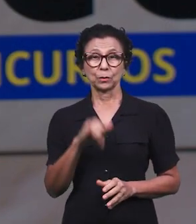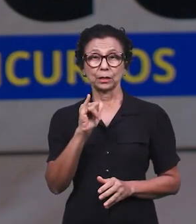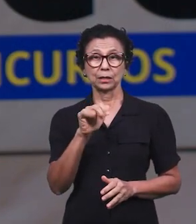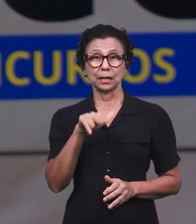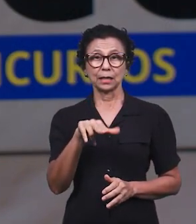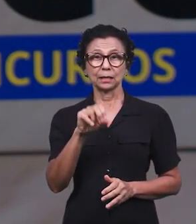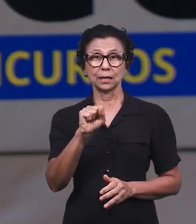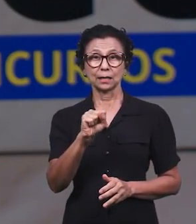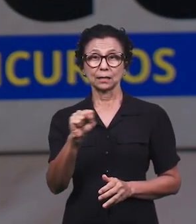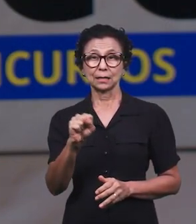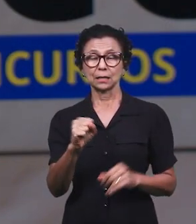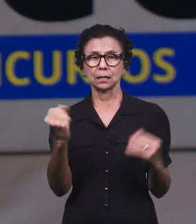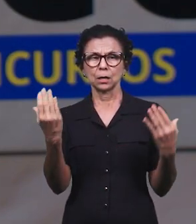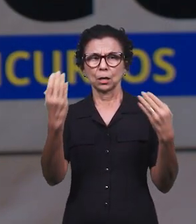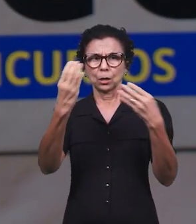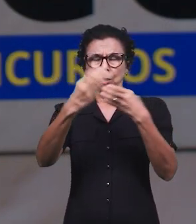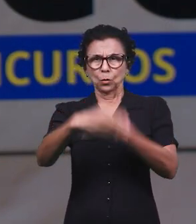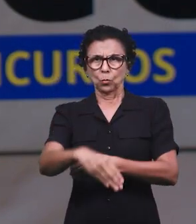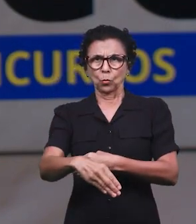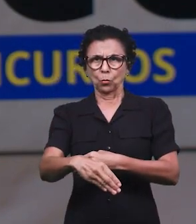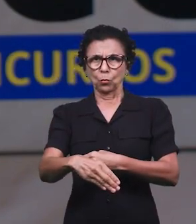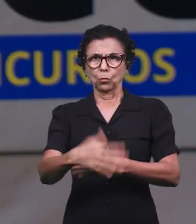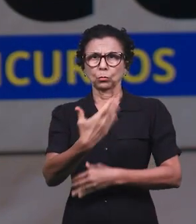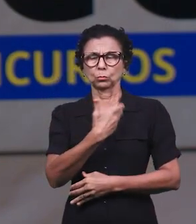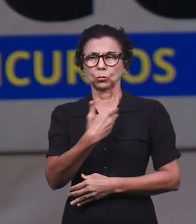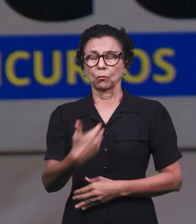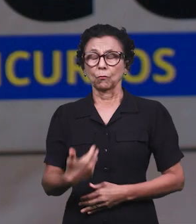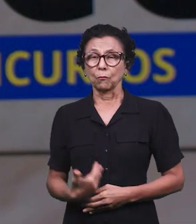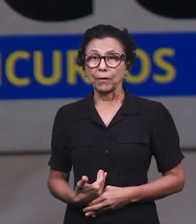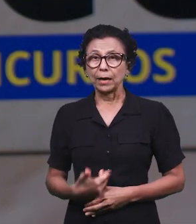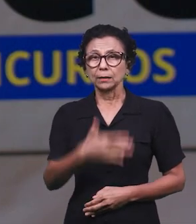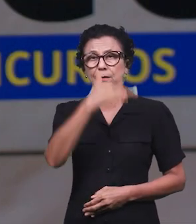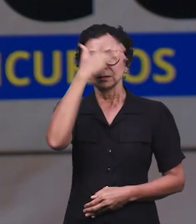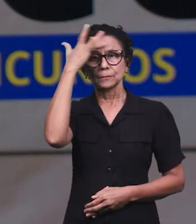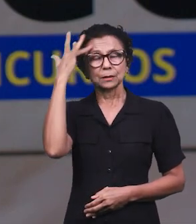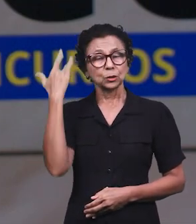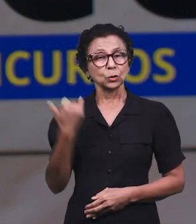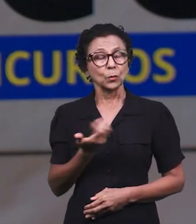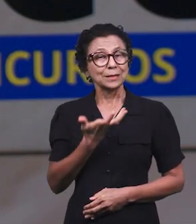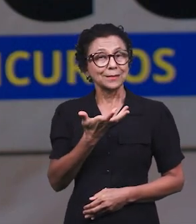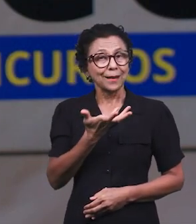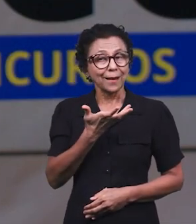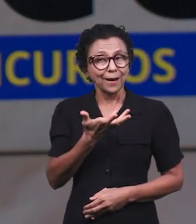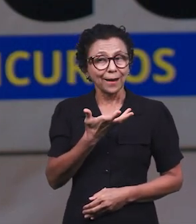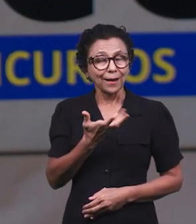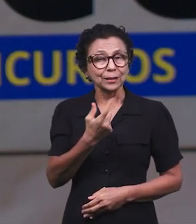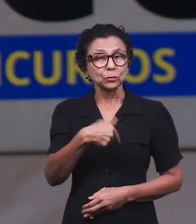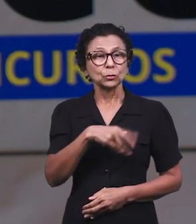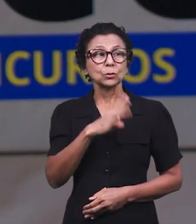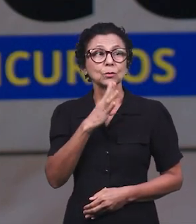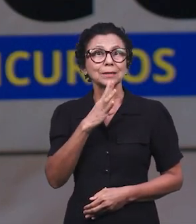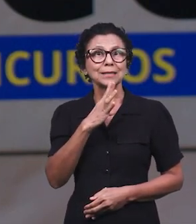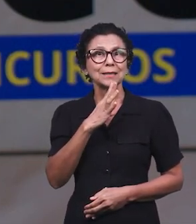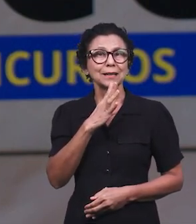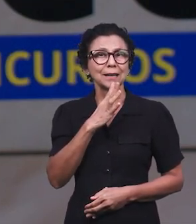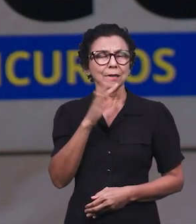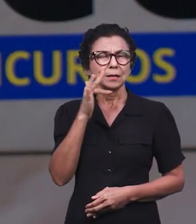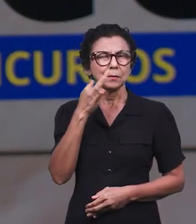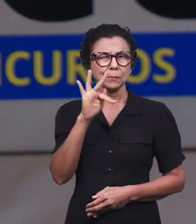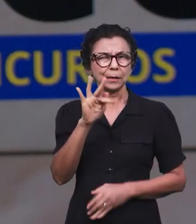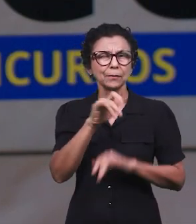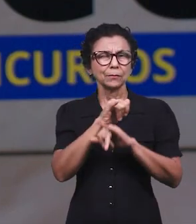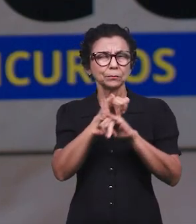dos concursos assim mais procurados, mais conhecidos. Então, em breve vai estar sendo divulgado para vocês